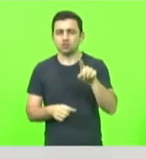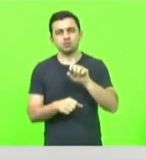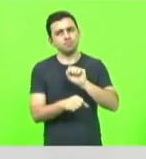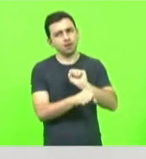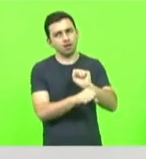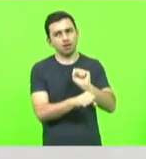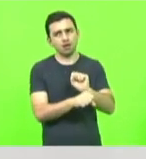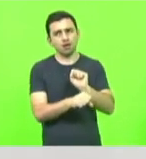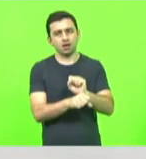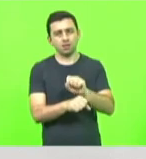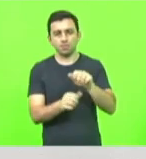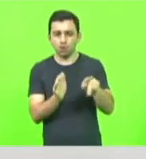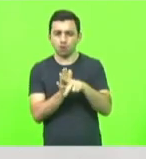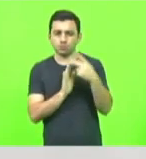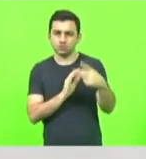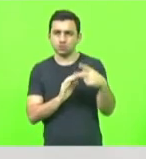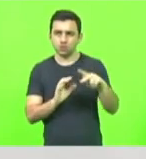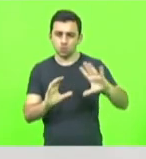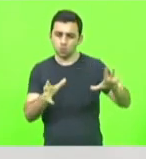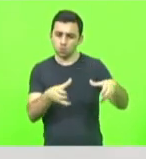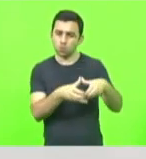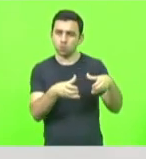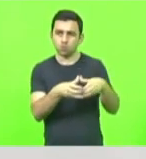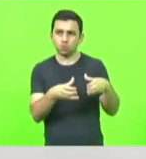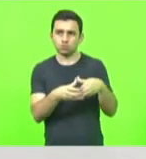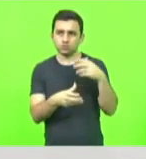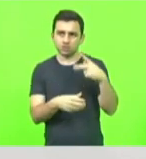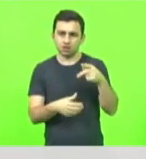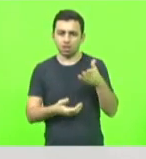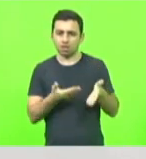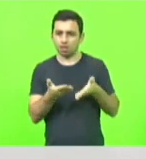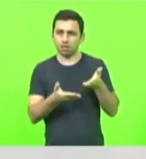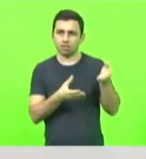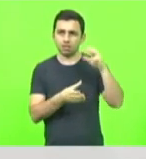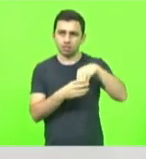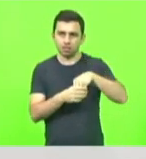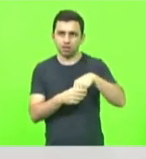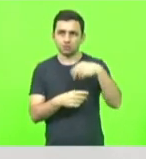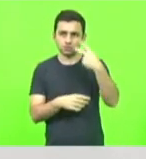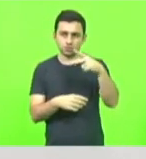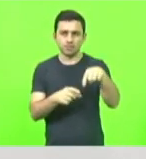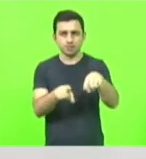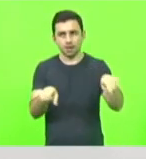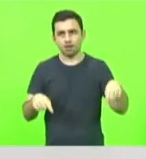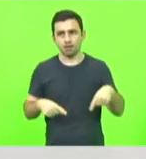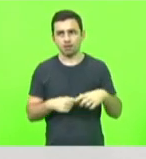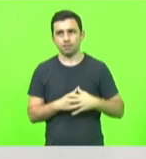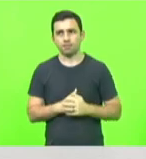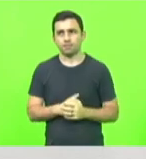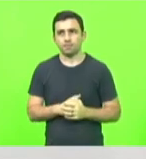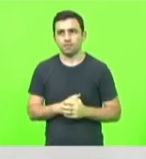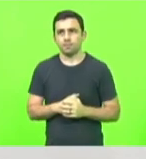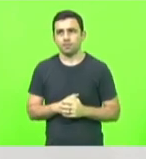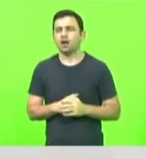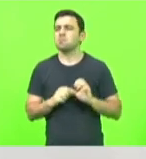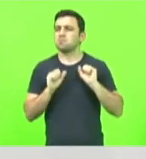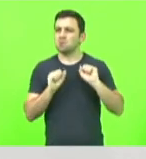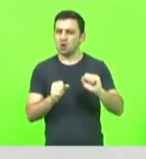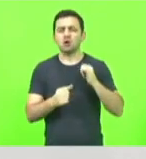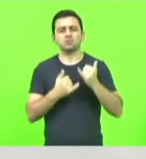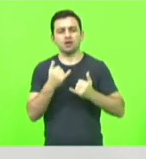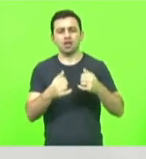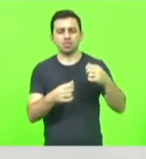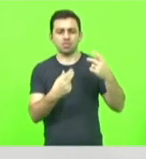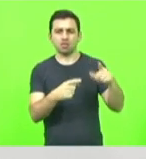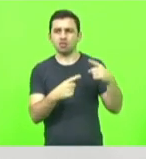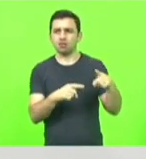pessoas do seu círculo mais íntimo e trate-as assim dentro do seu gabinete. Isso você pode fazer com as pessoas lá dentro,